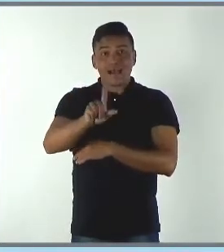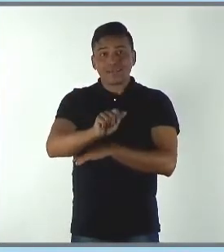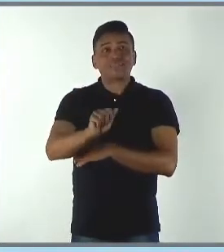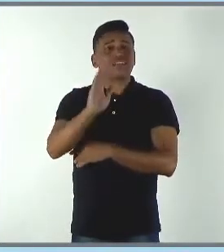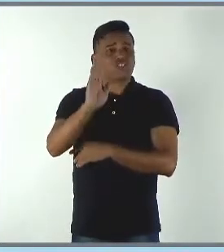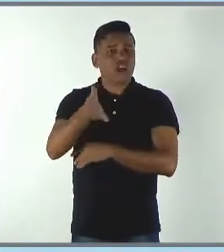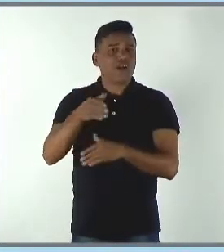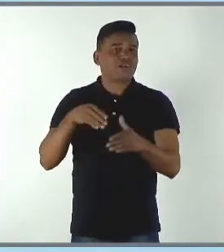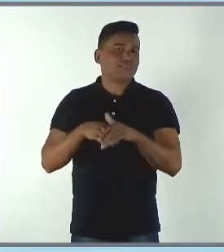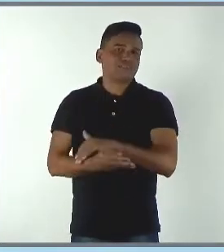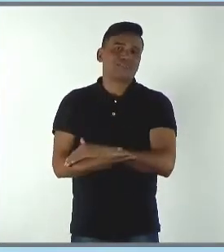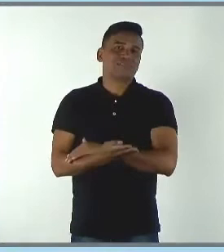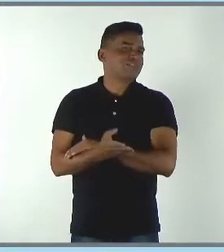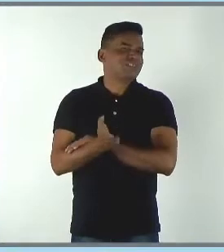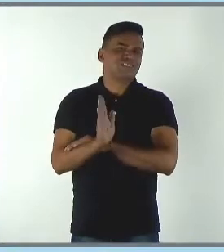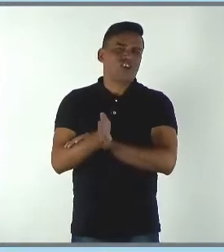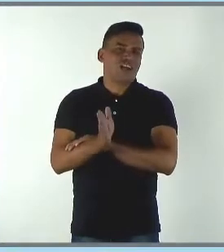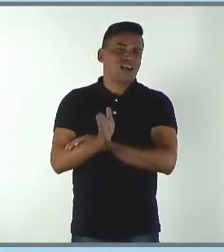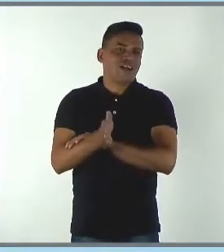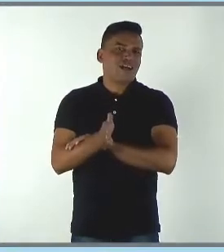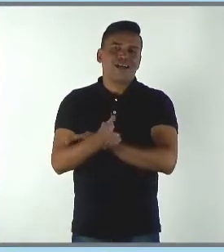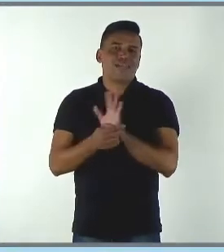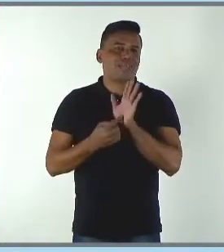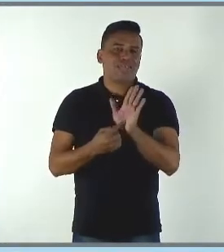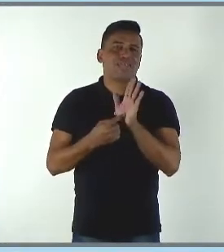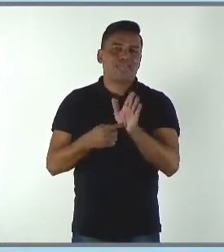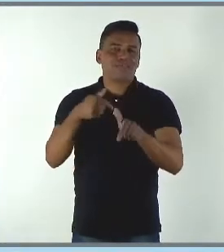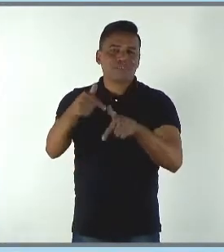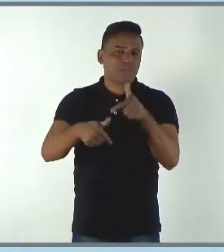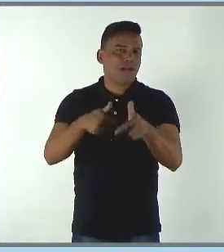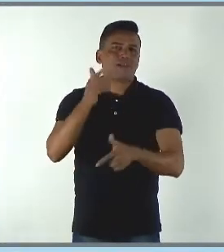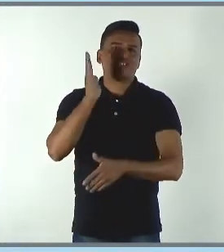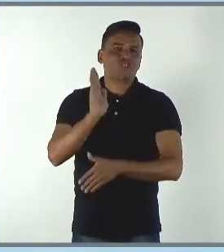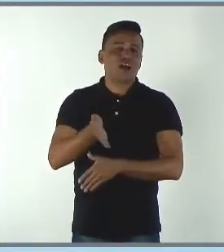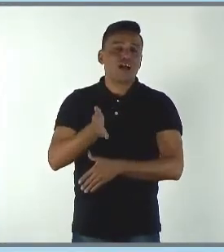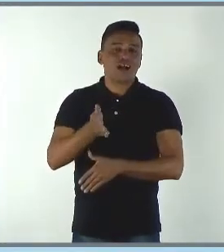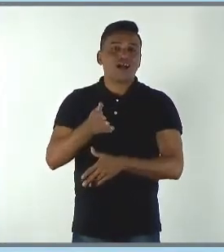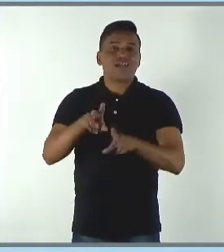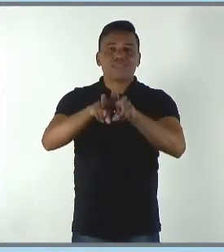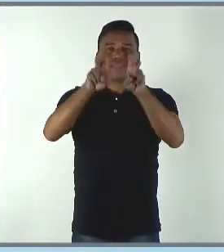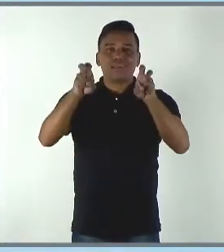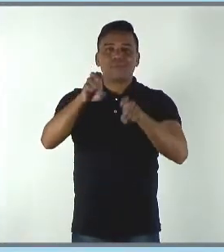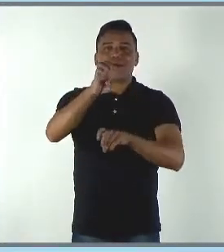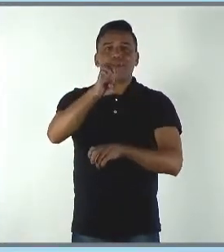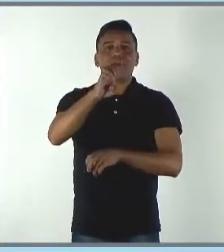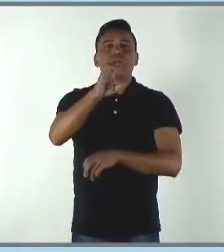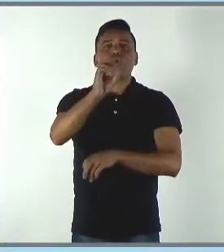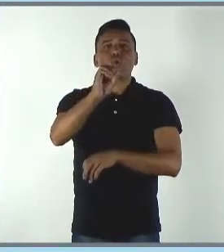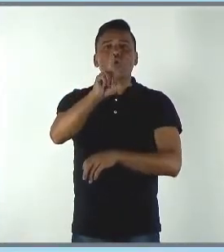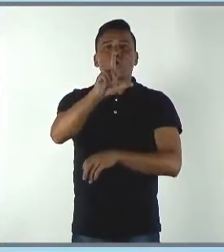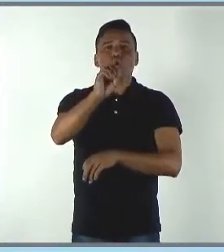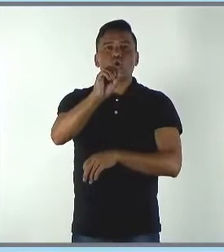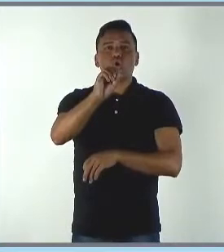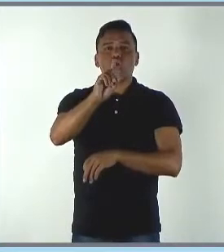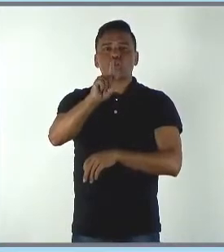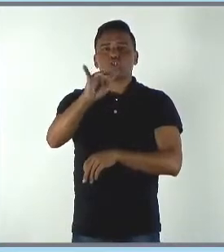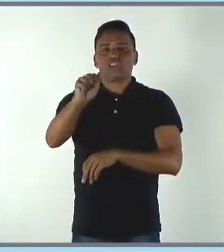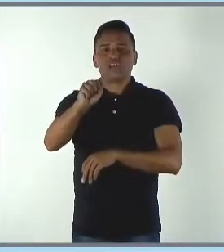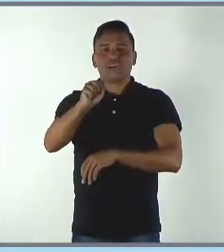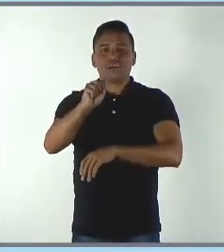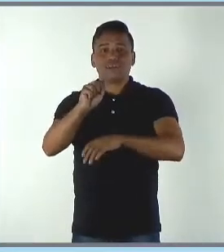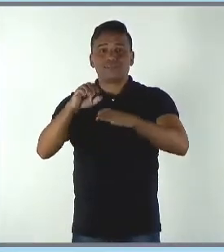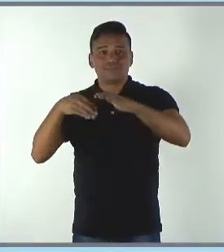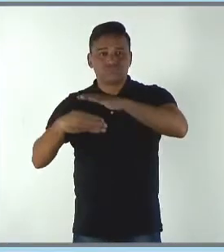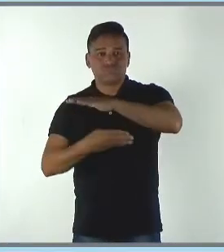vanguarda nesse sentido. Está lá, né, a questão da ecologia. A Masa começa a publicar textos que envolvem autores e temas